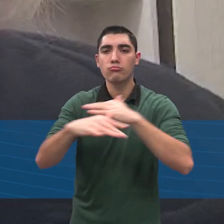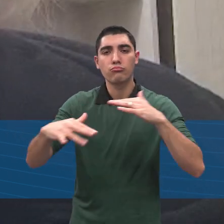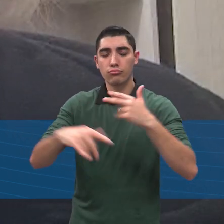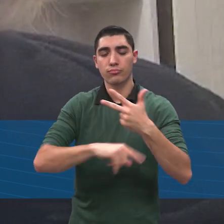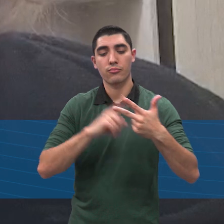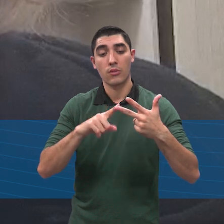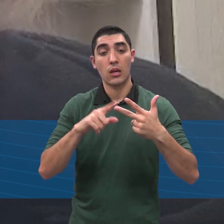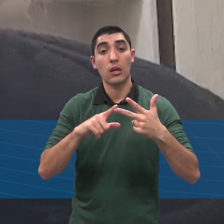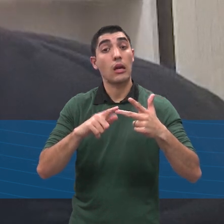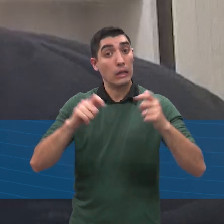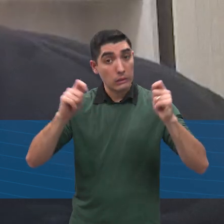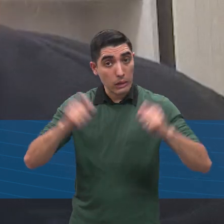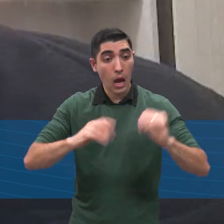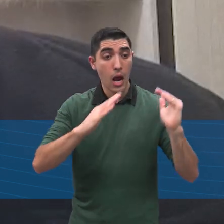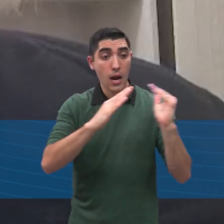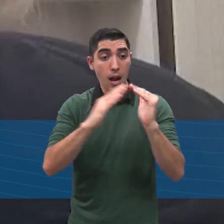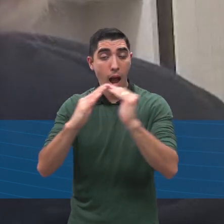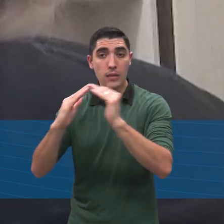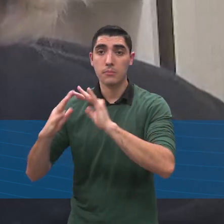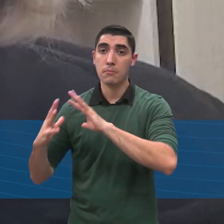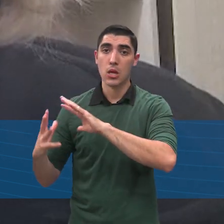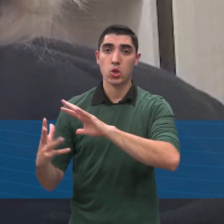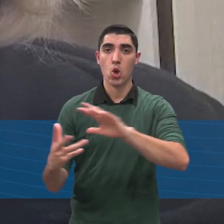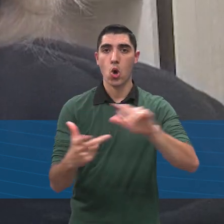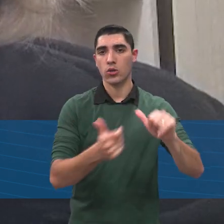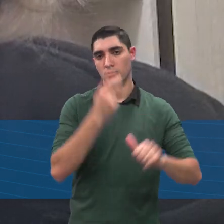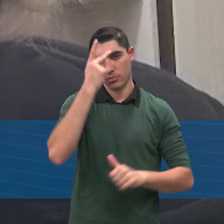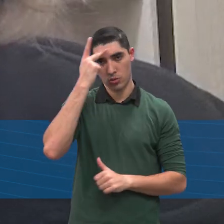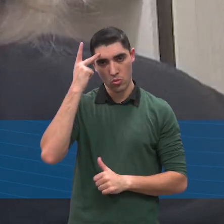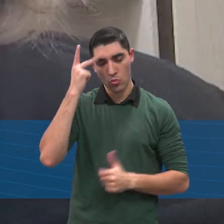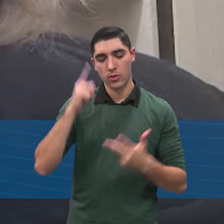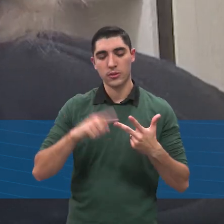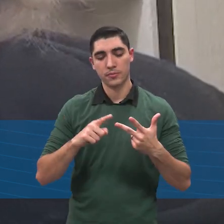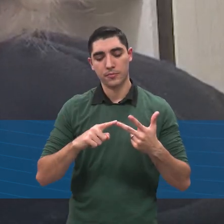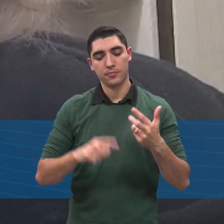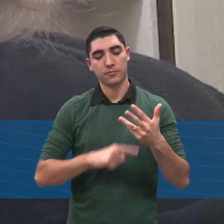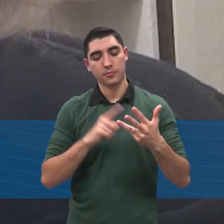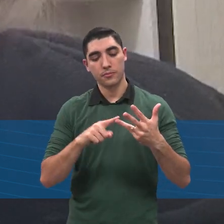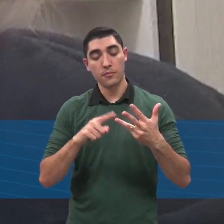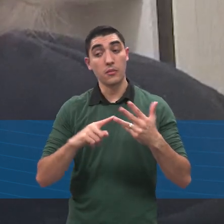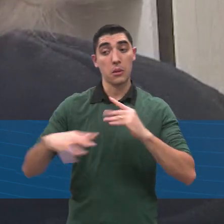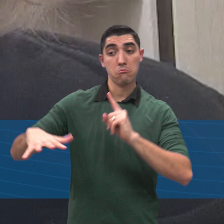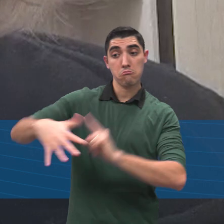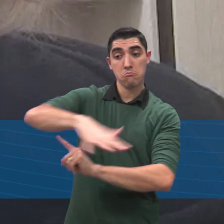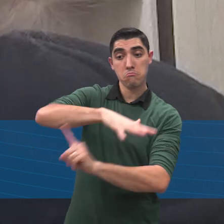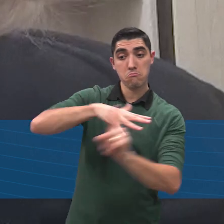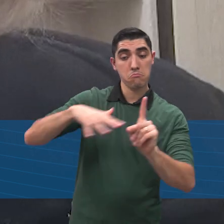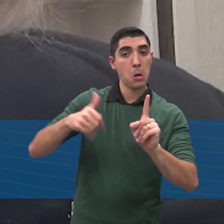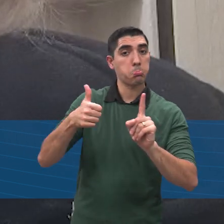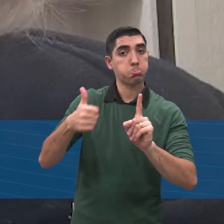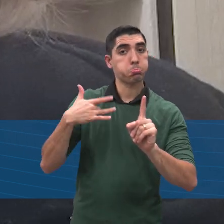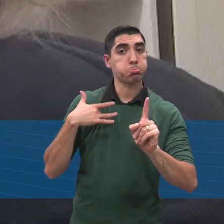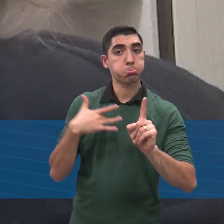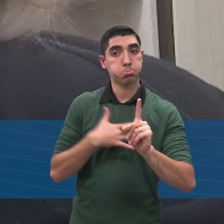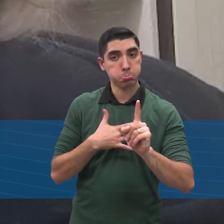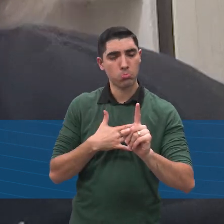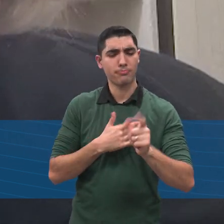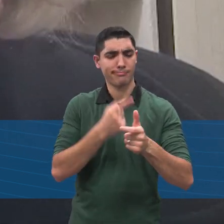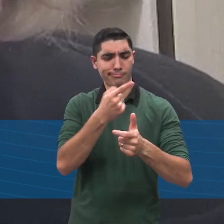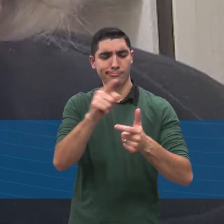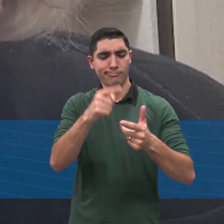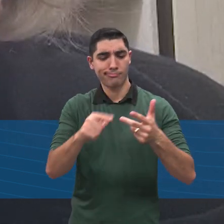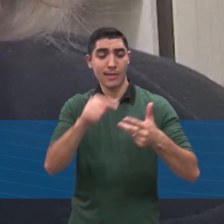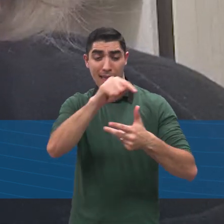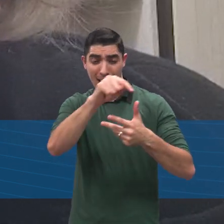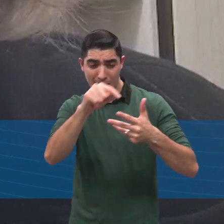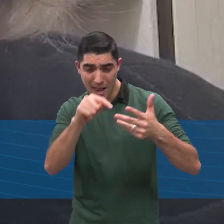habitações para todos, habitações dignas para todos, um meio ambiente saudável, e